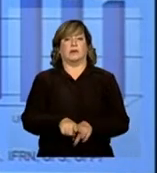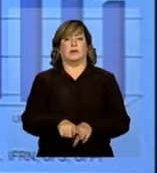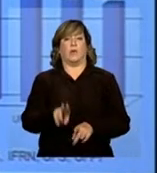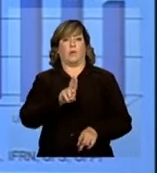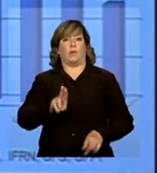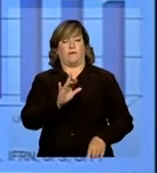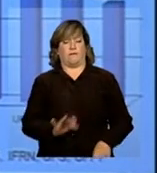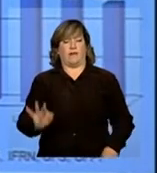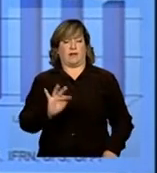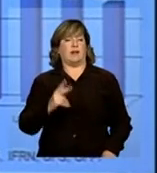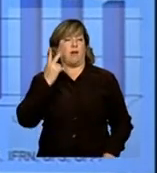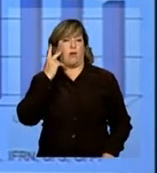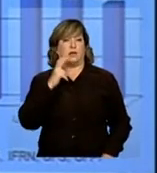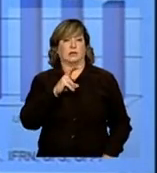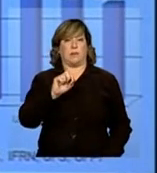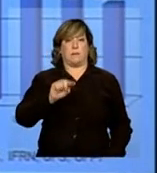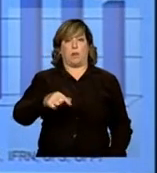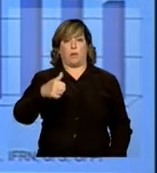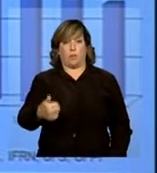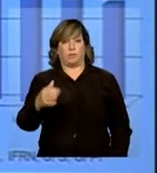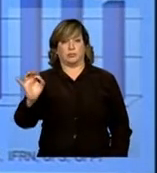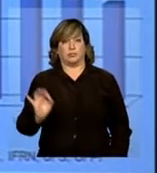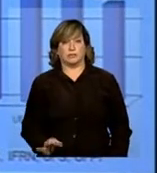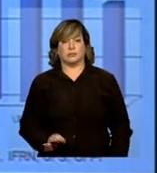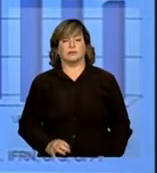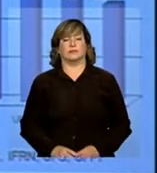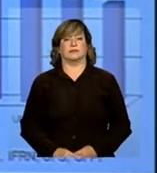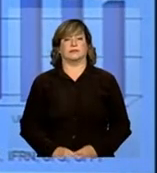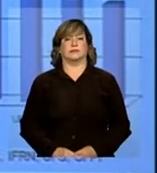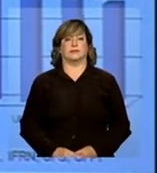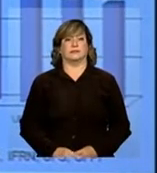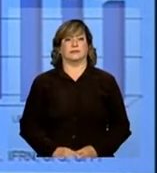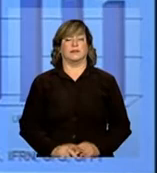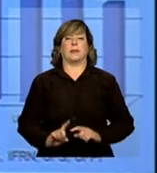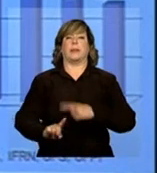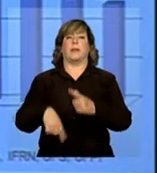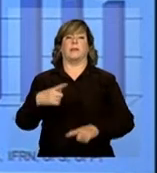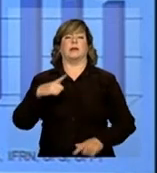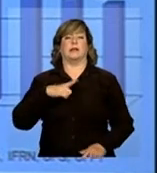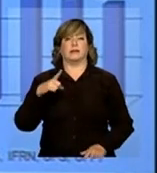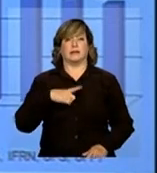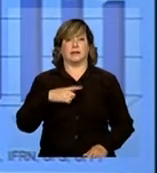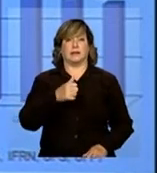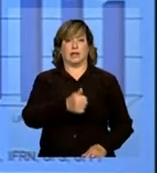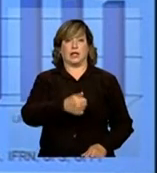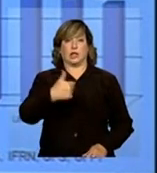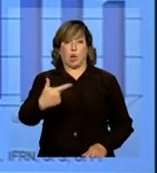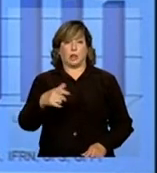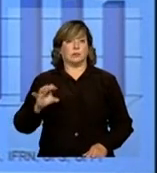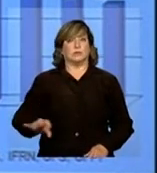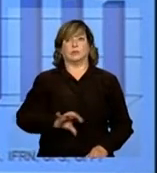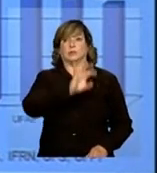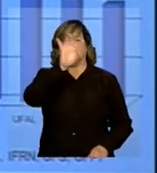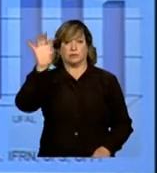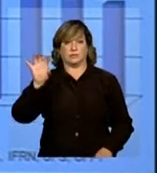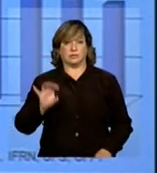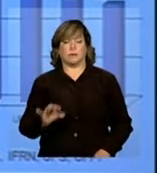do Ceará 50.1 é e depois nós temos 12 instituições